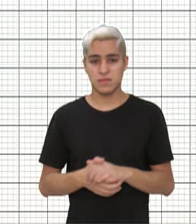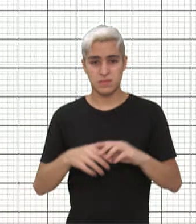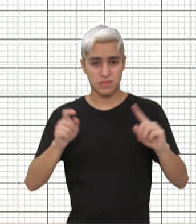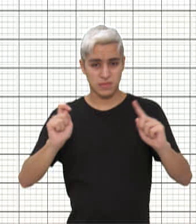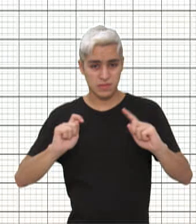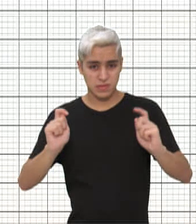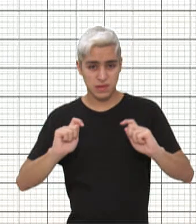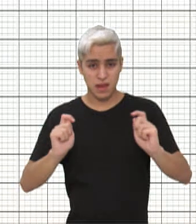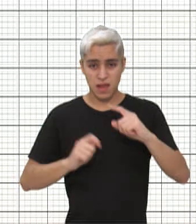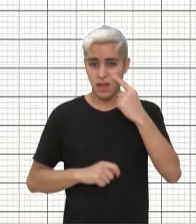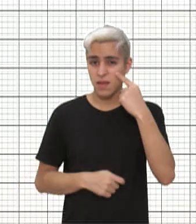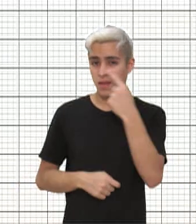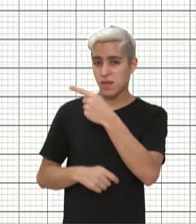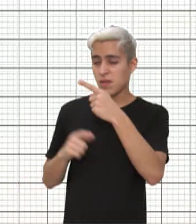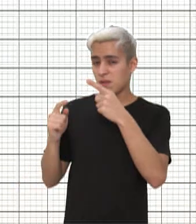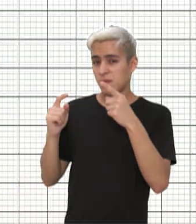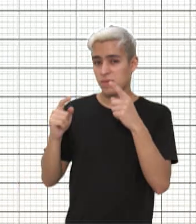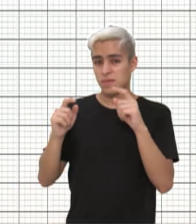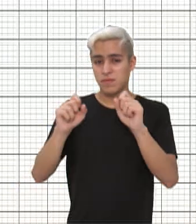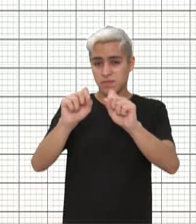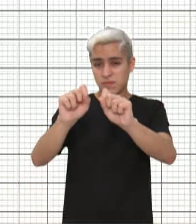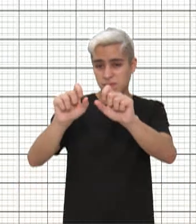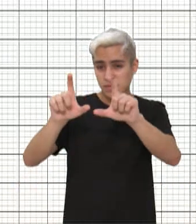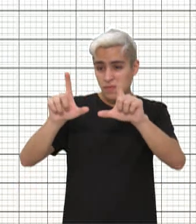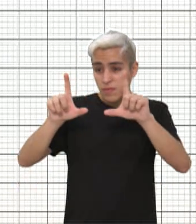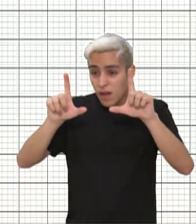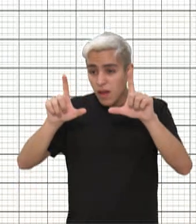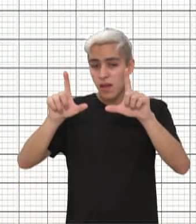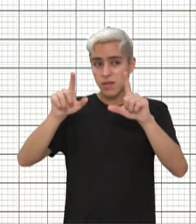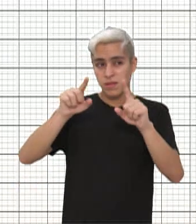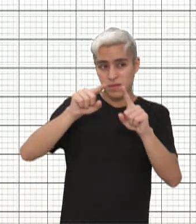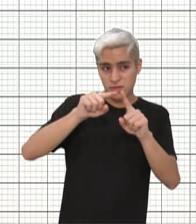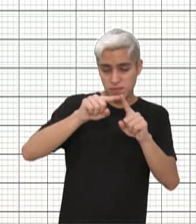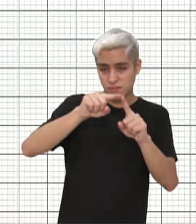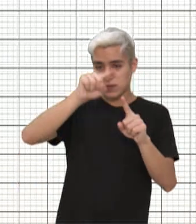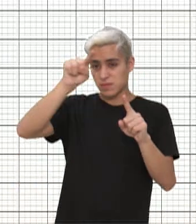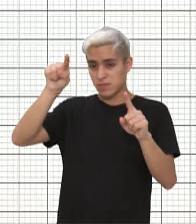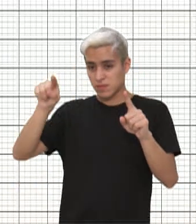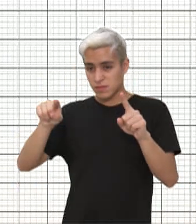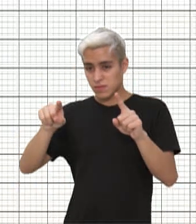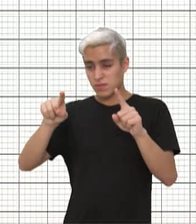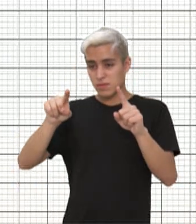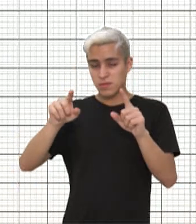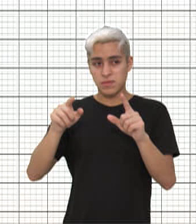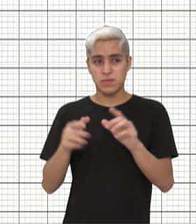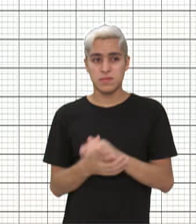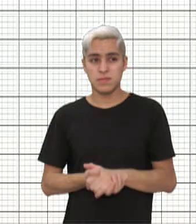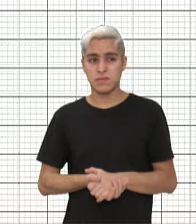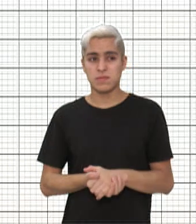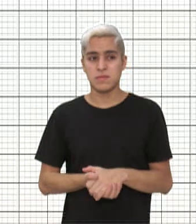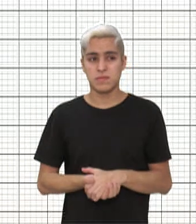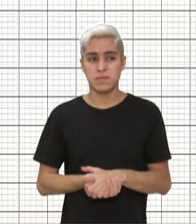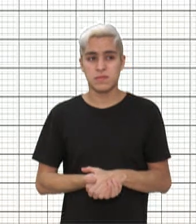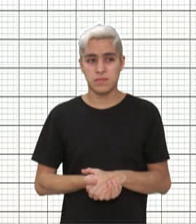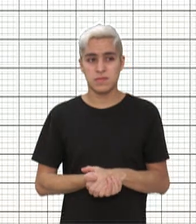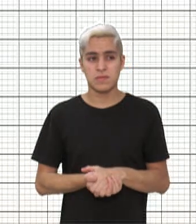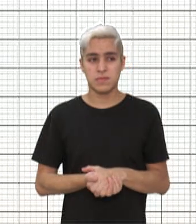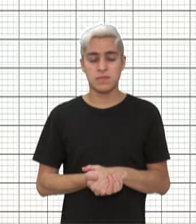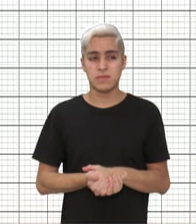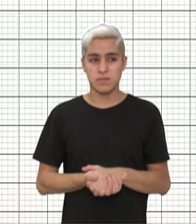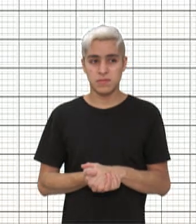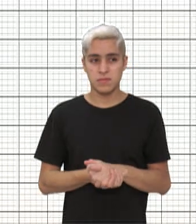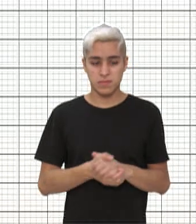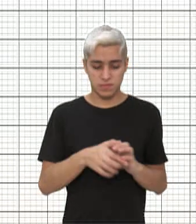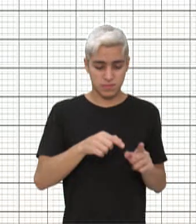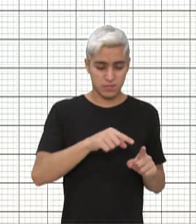possível, foca aqui bem nesse centro dessa imagem, por gentileza. Parábola